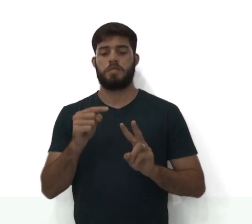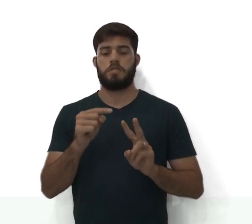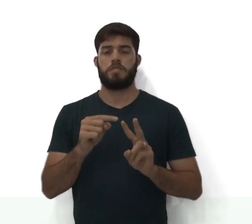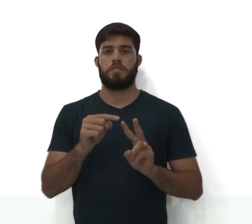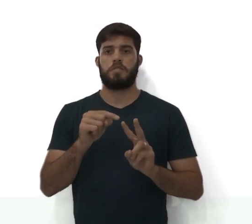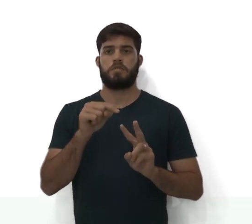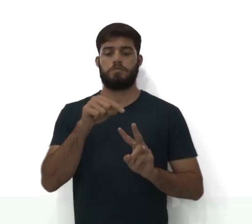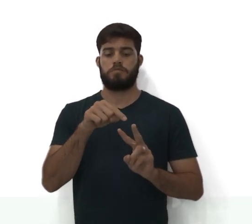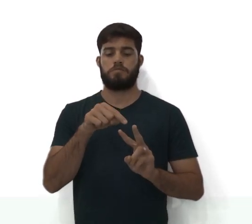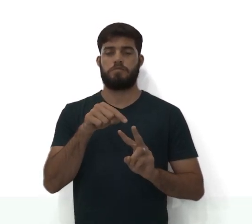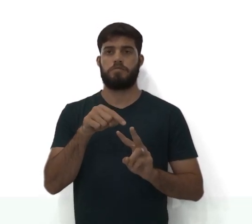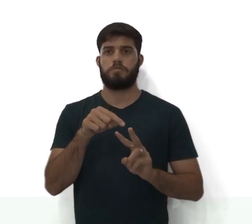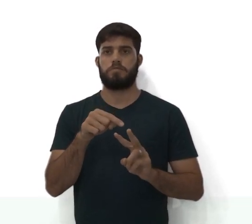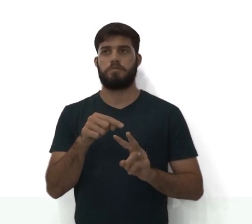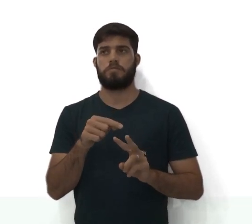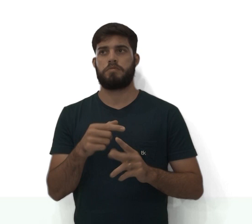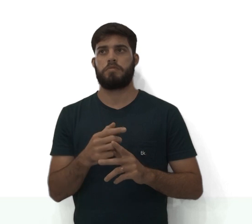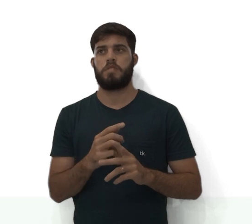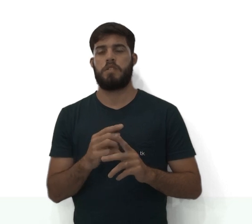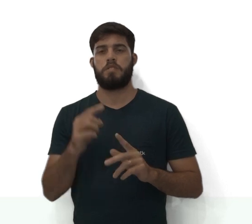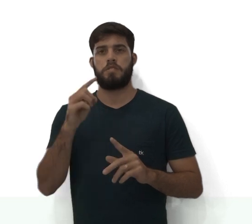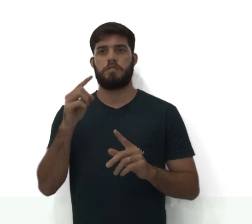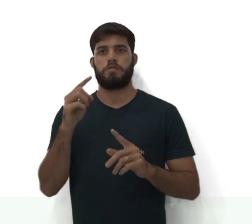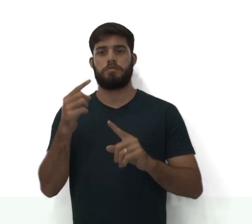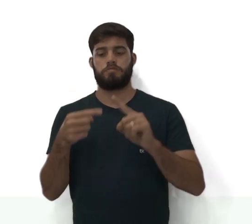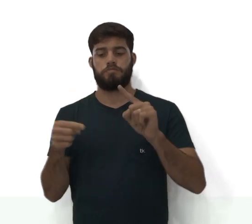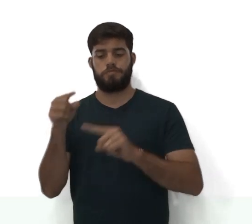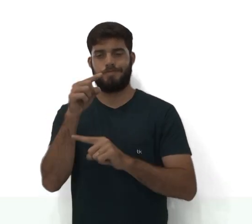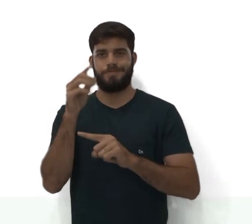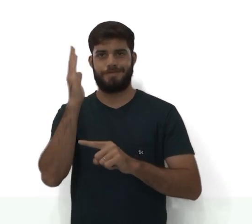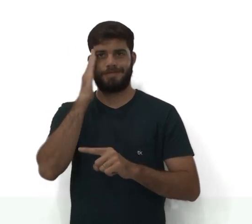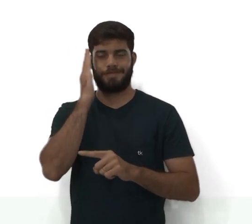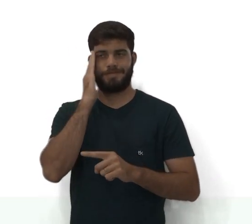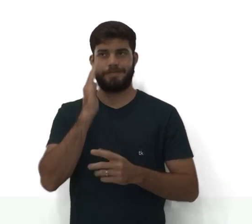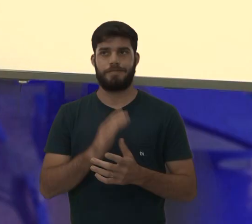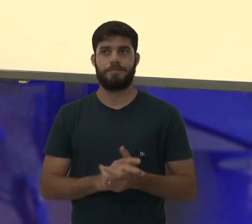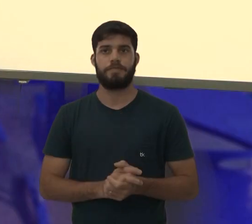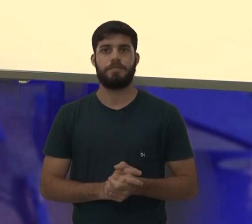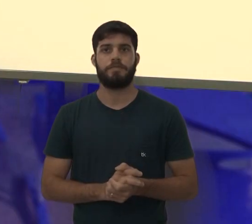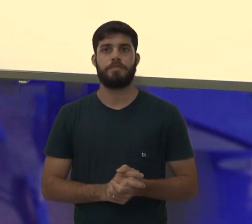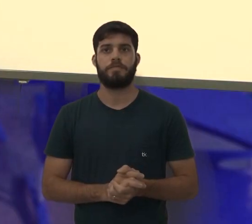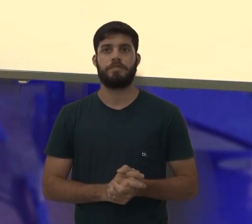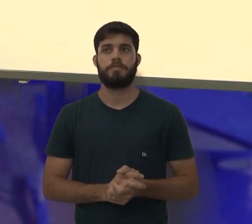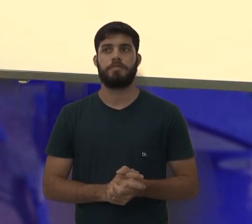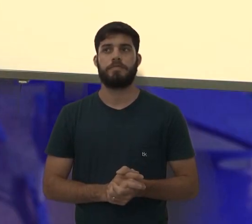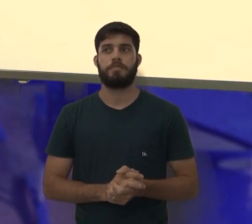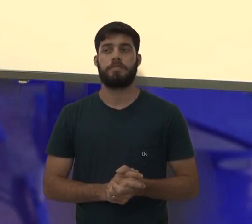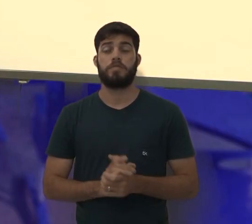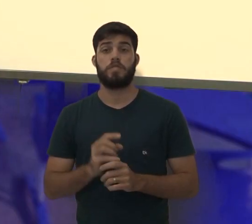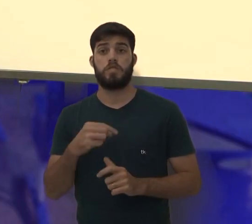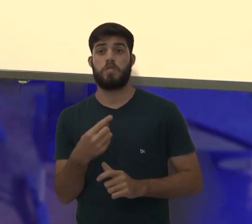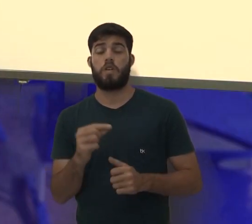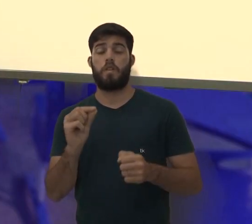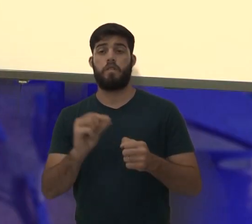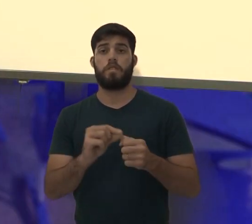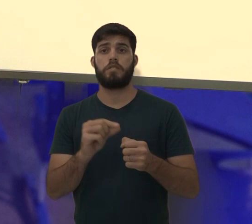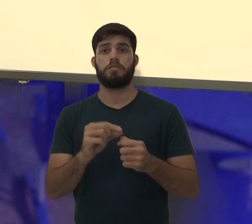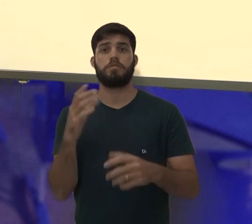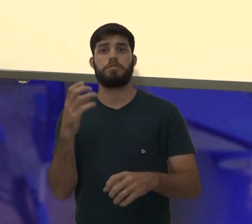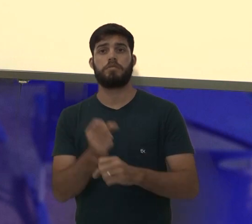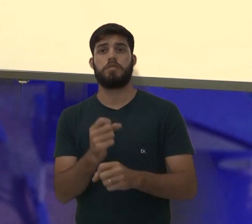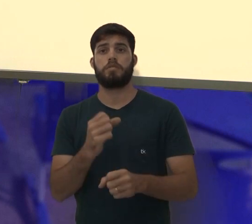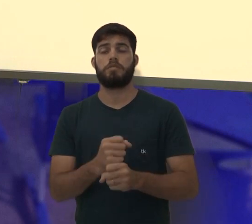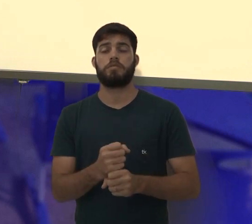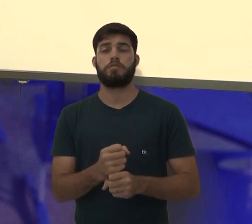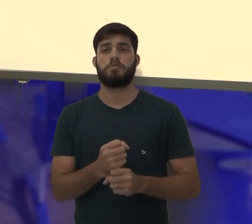radicando. E o denominador do nosso expoente fracionário é o nosso índice aí. Então, fizemos o mesmo cálculo, né, com